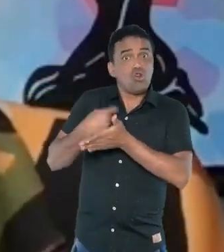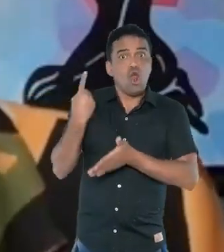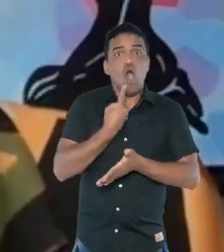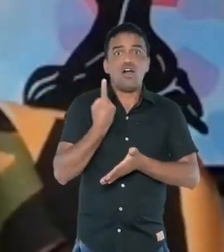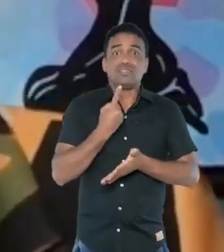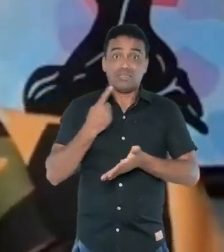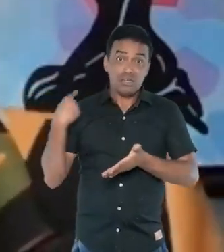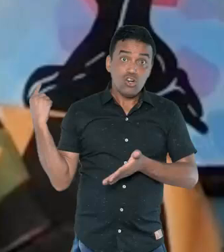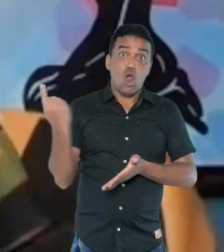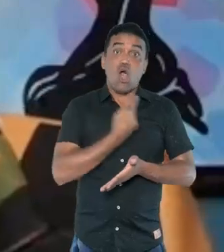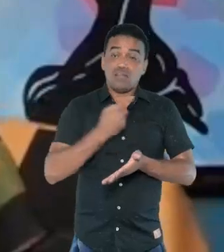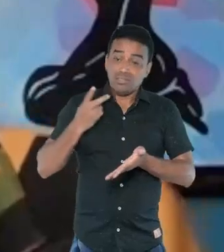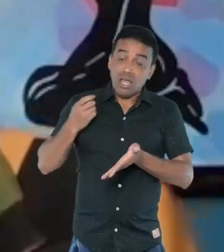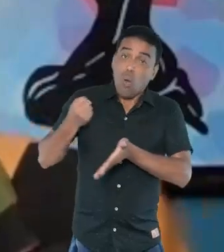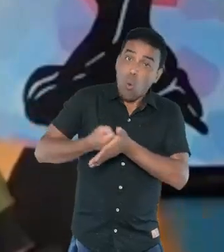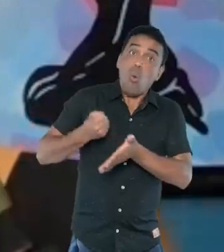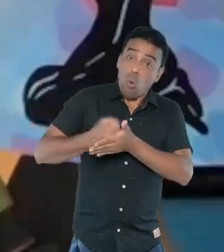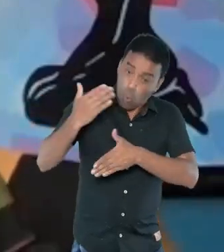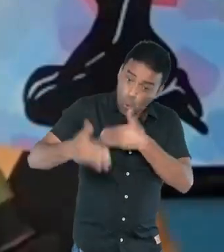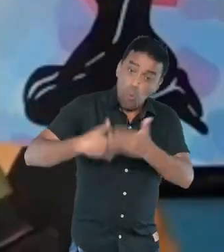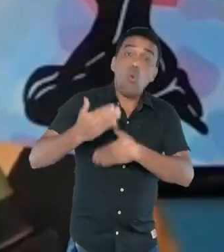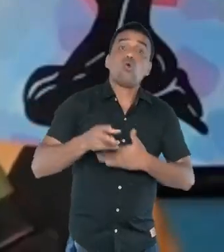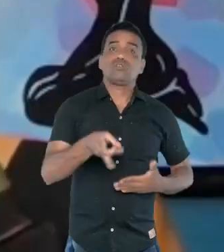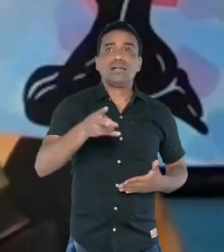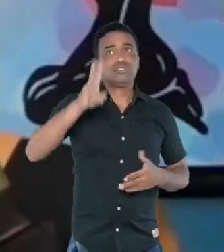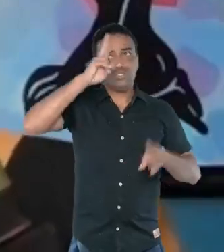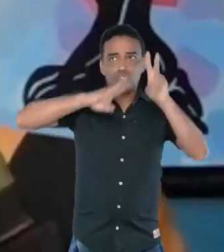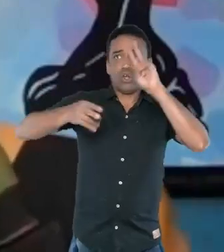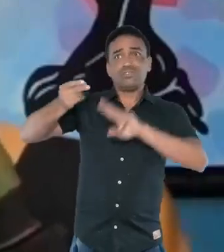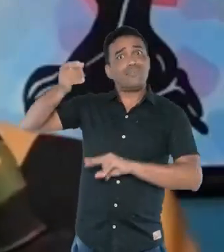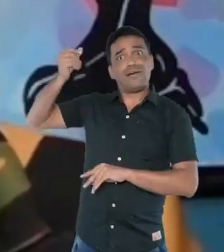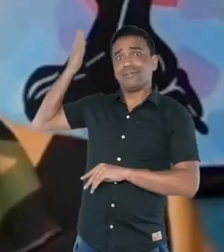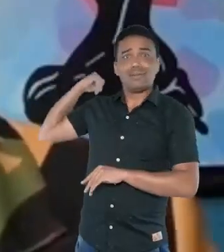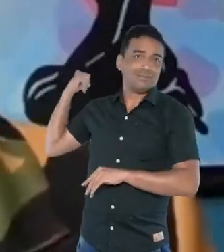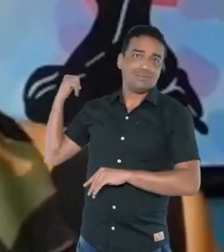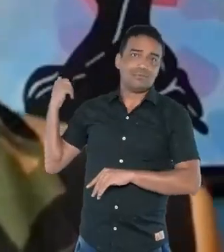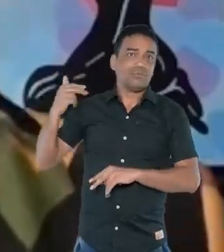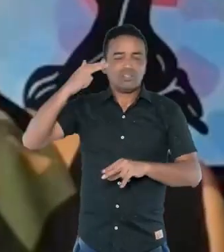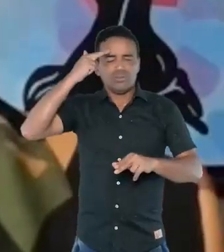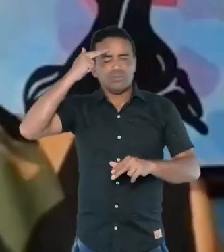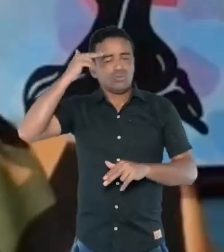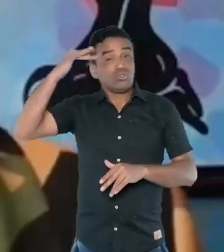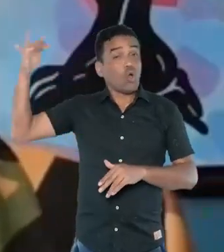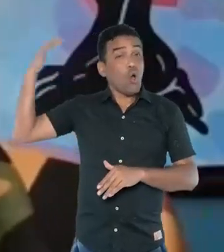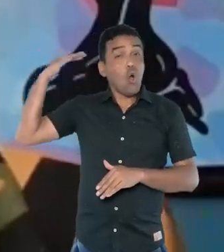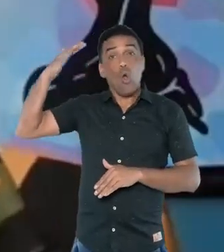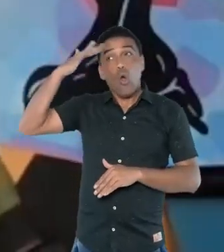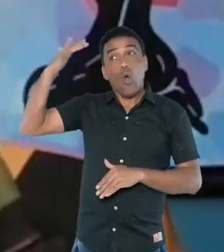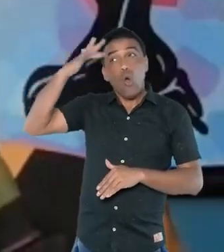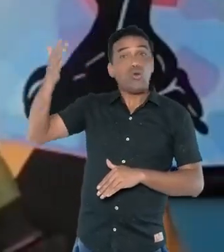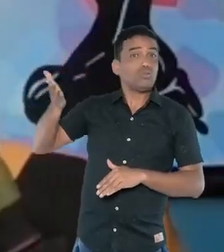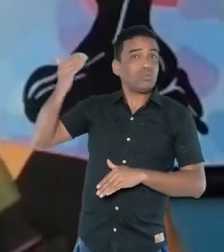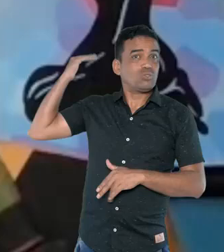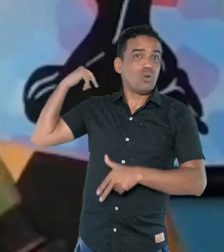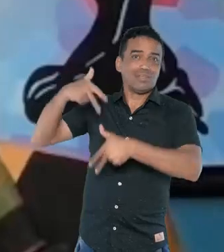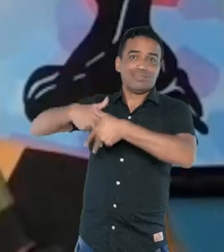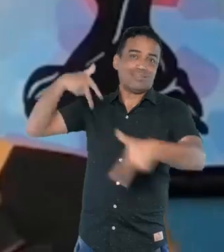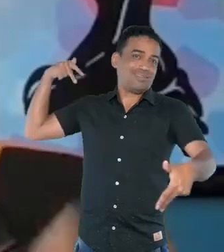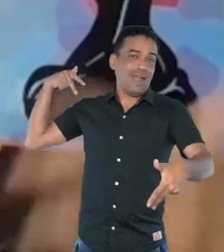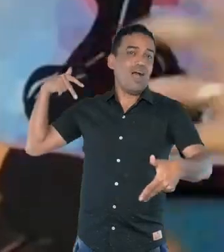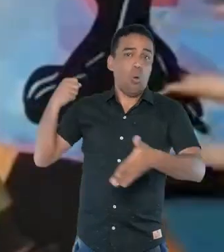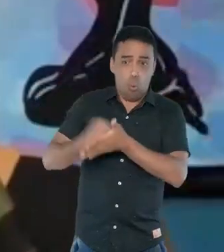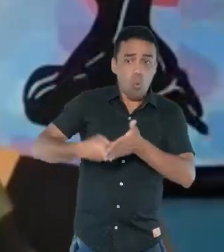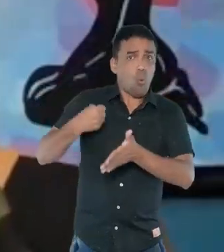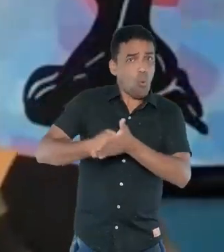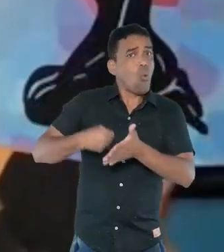muitas histórias que vieram antes de nós. Nós somos sonhos ousados dos nossos ancestrais, então, né, de pessoas